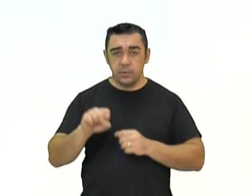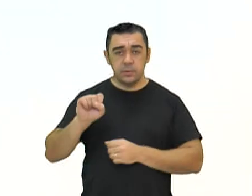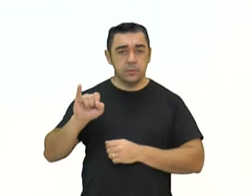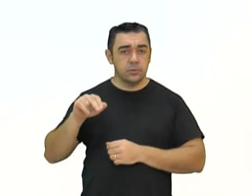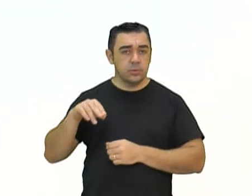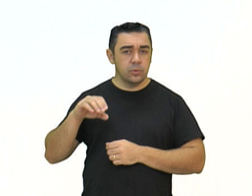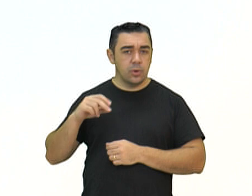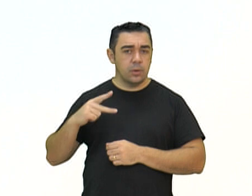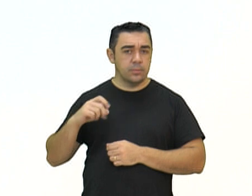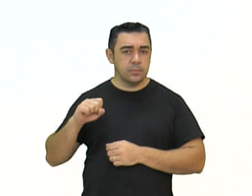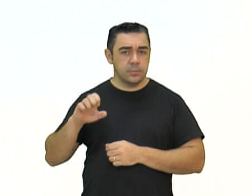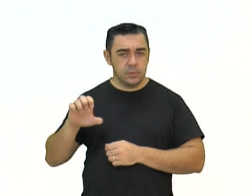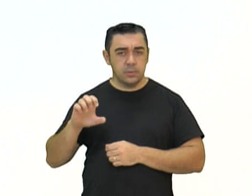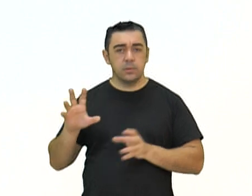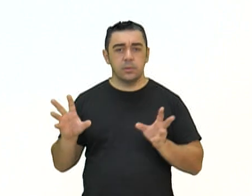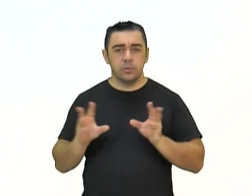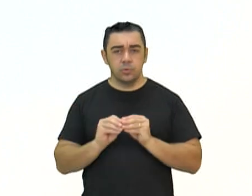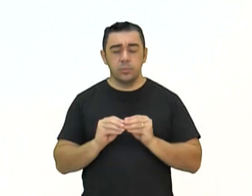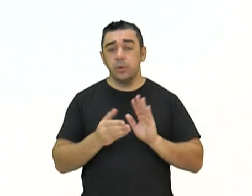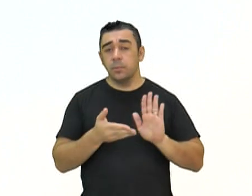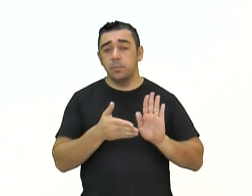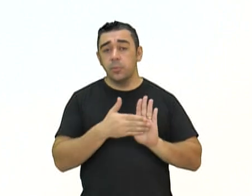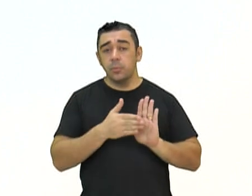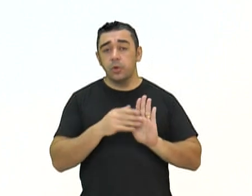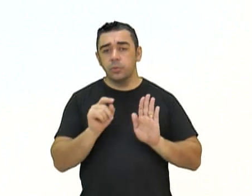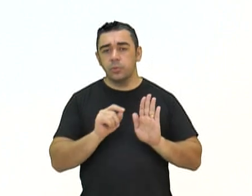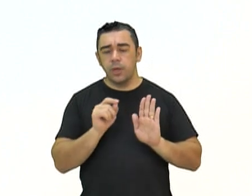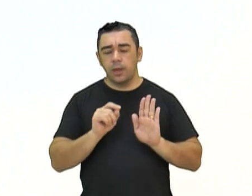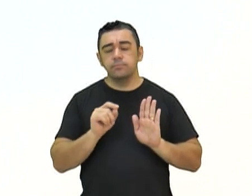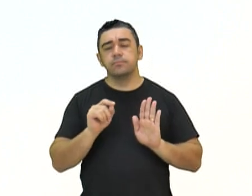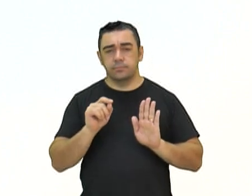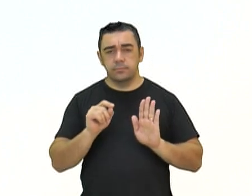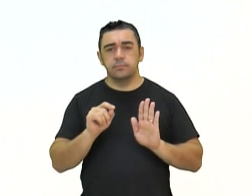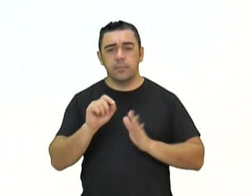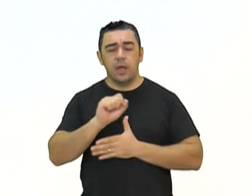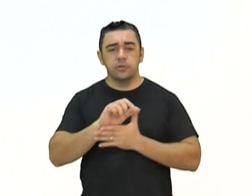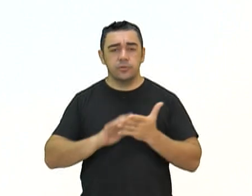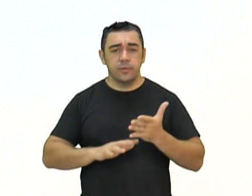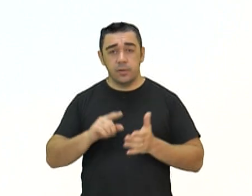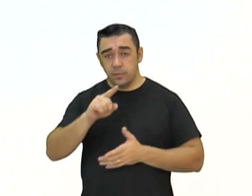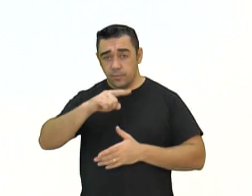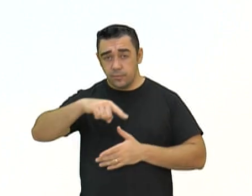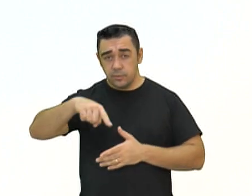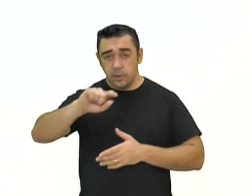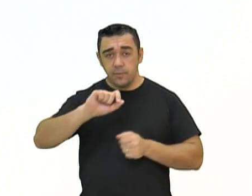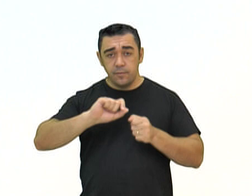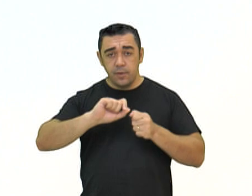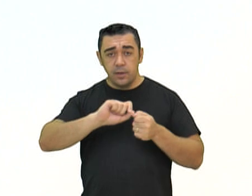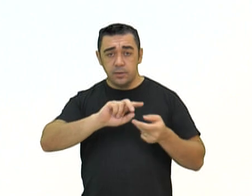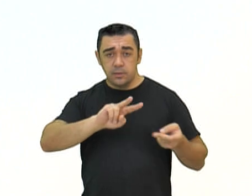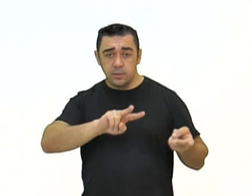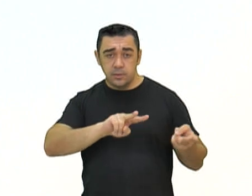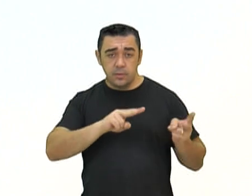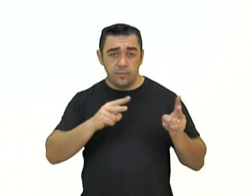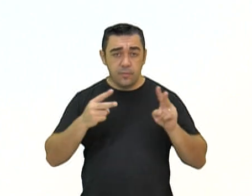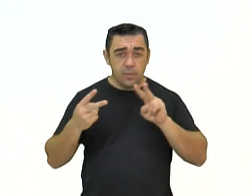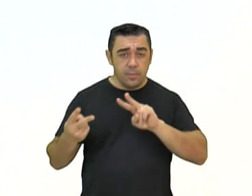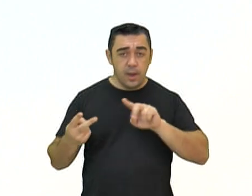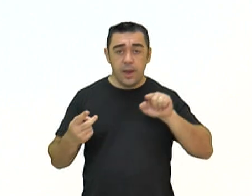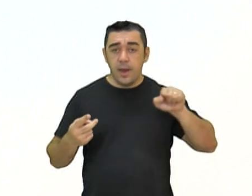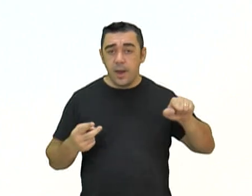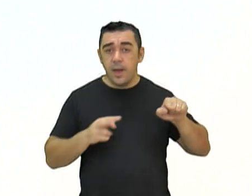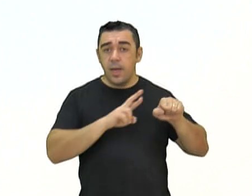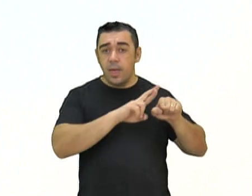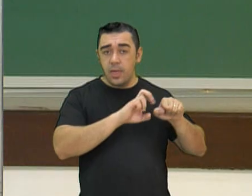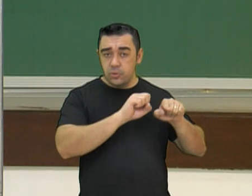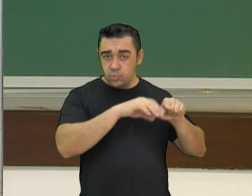resumo. E hoje vai ser proposto aí um exercício para que vocês transformem um resumo em sinopse. Né?